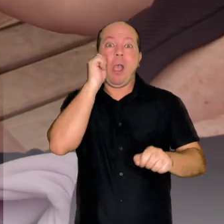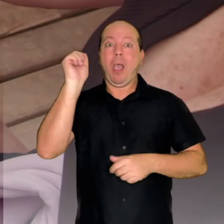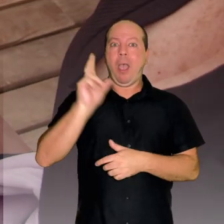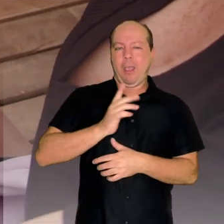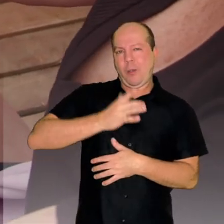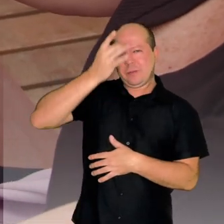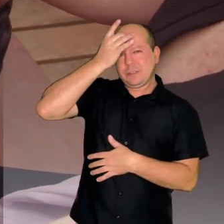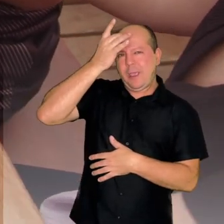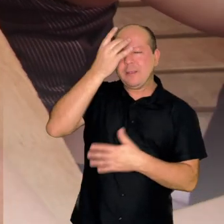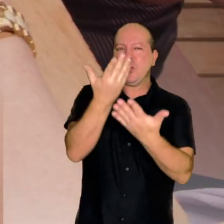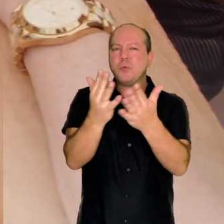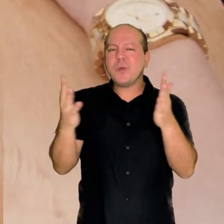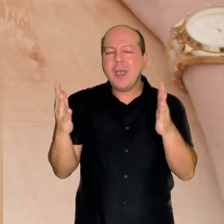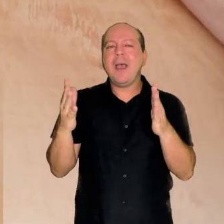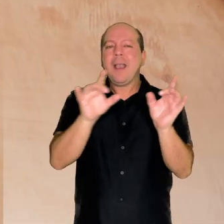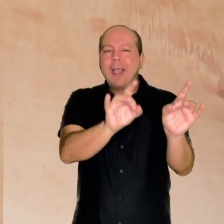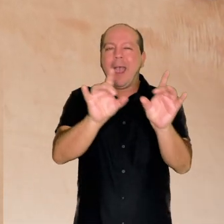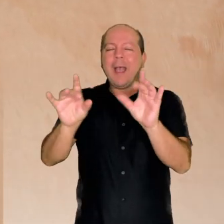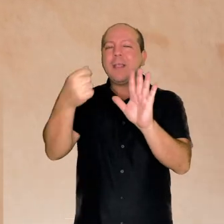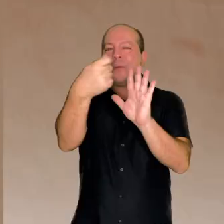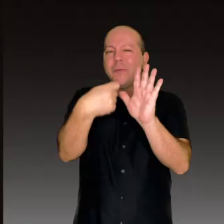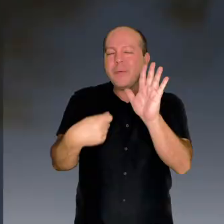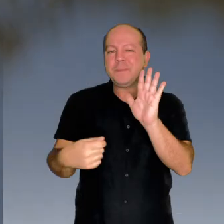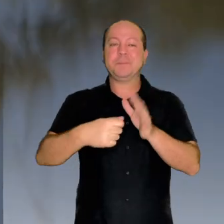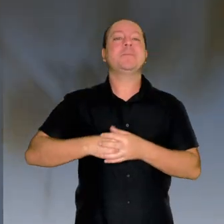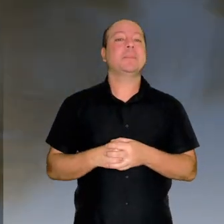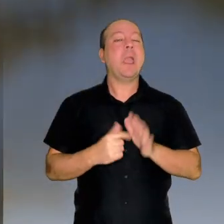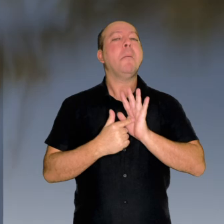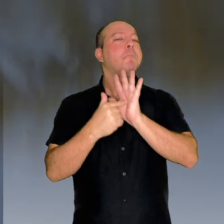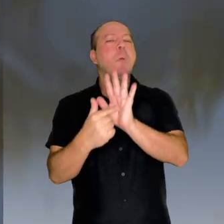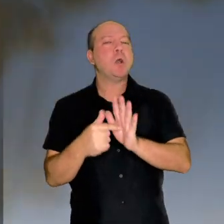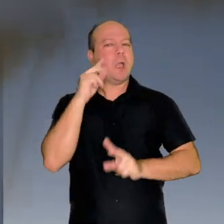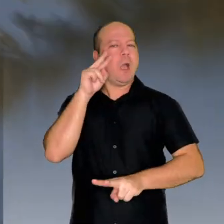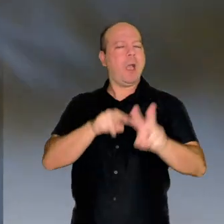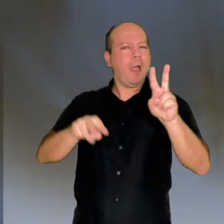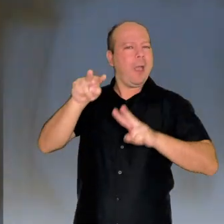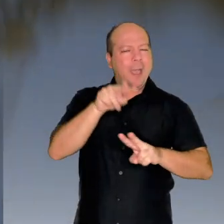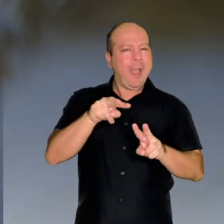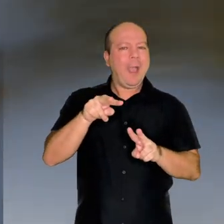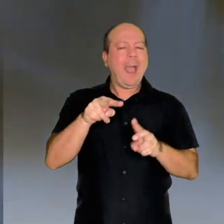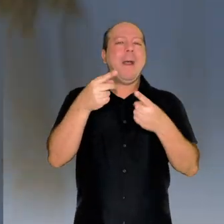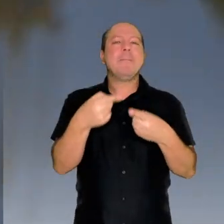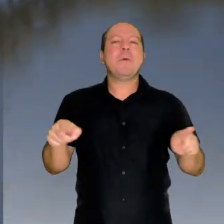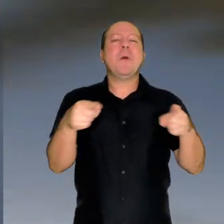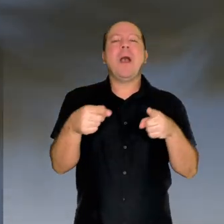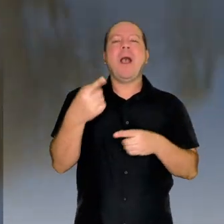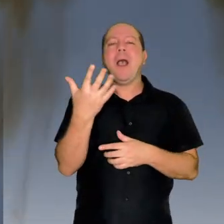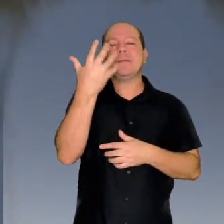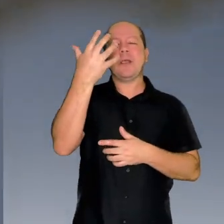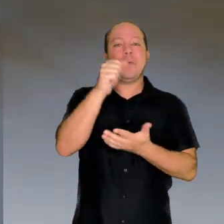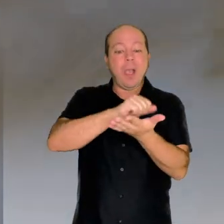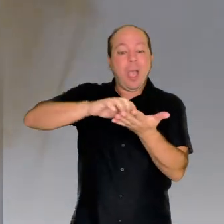para despertar a consciência ambiental em cada traço. Gabriela nos mostra que, ao observarmos com atenção, as